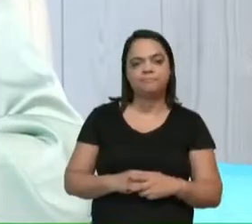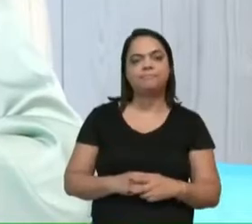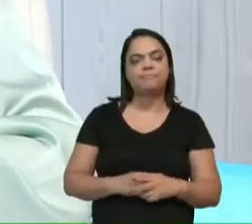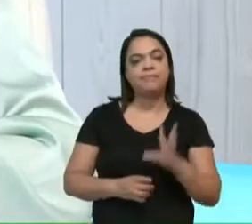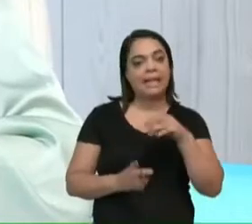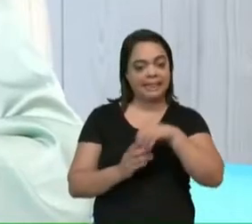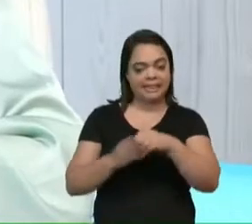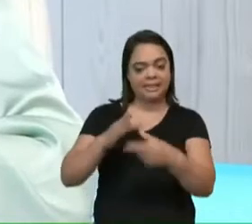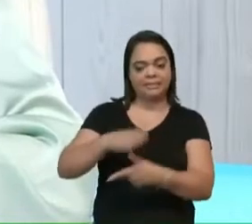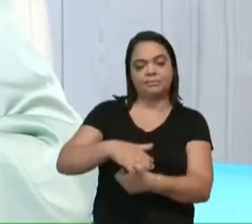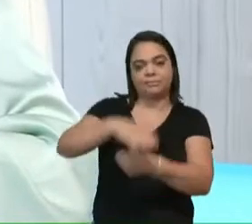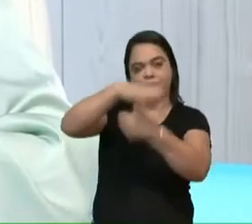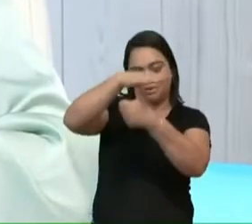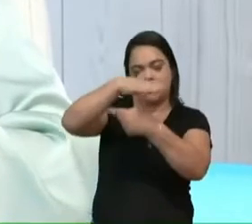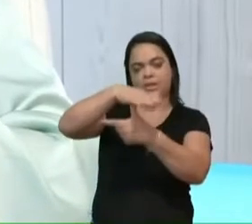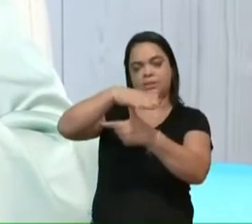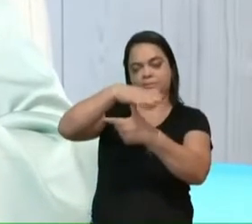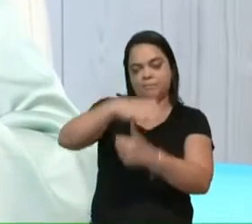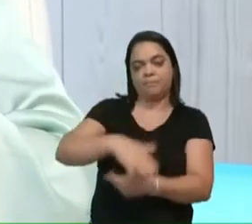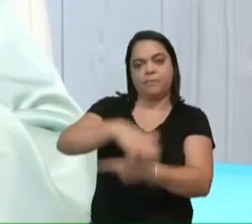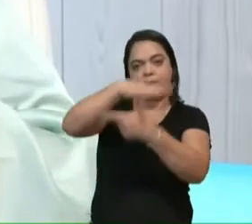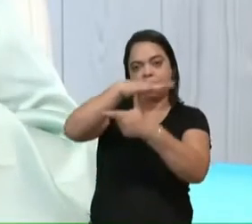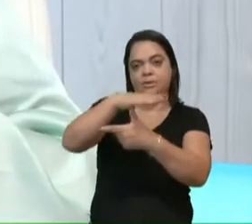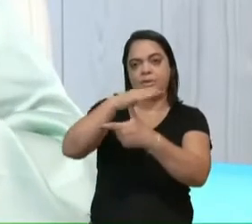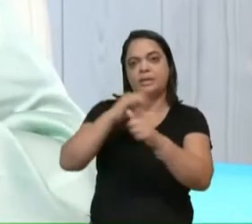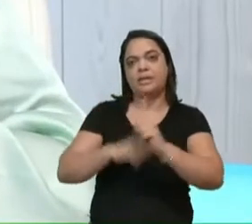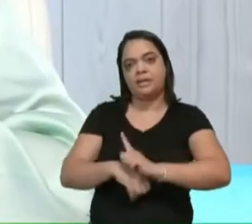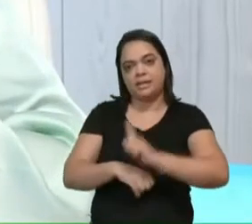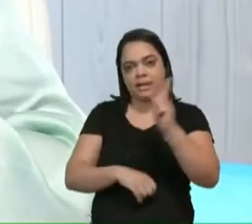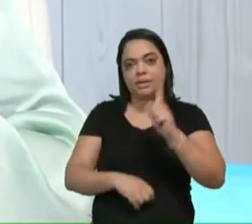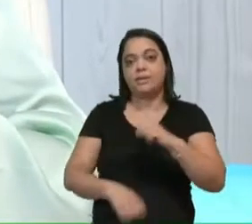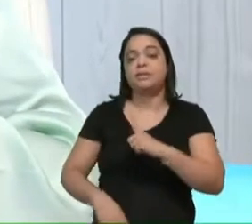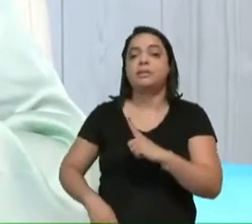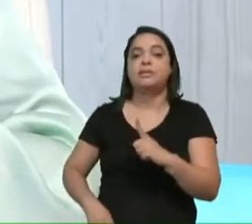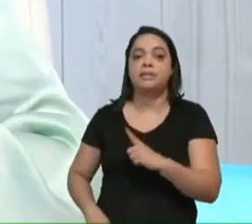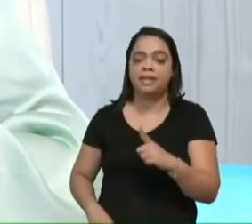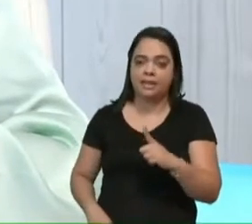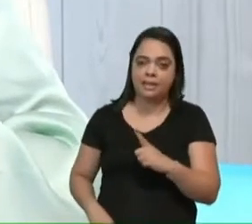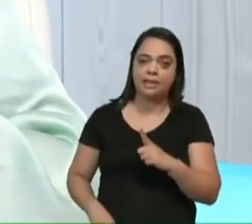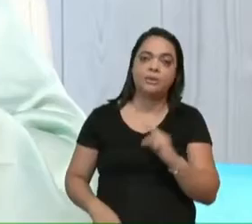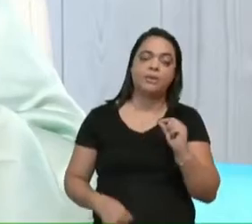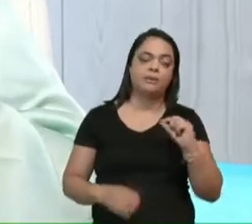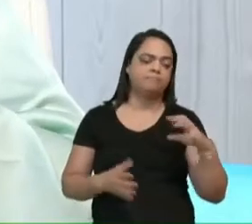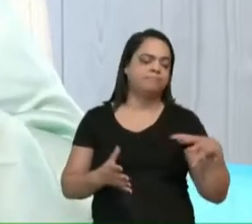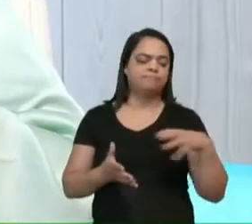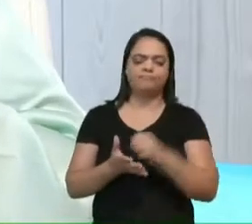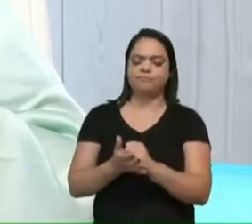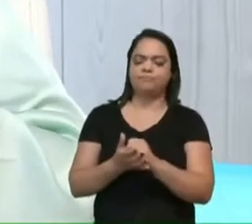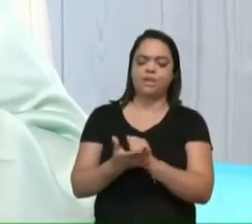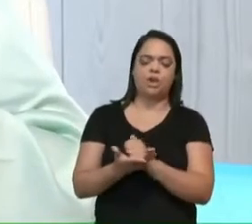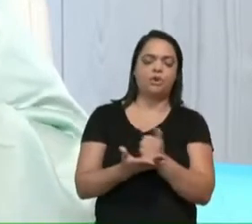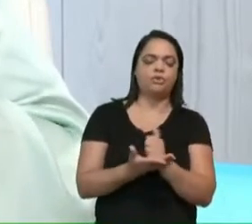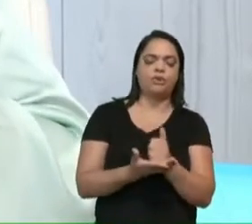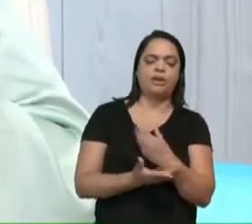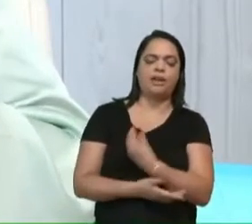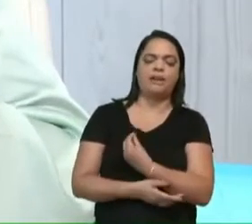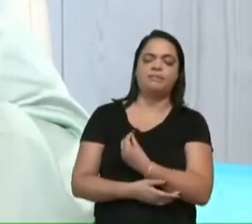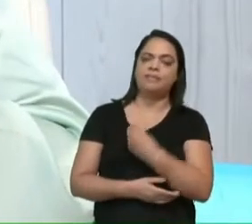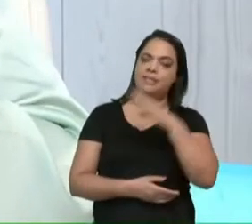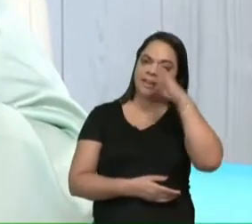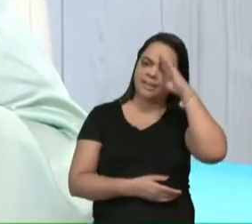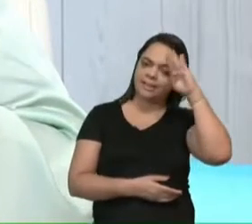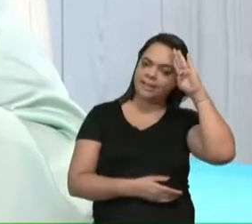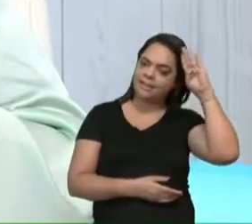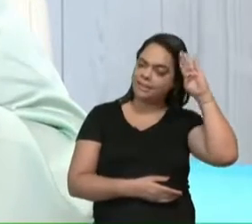pró-reitoria de graduação nós registramos e controlamos a vida acadêmica de